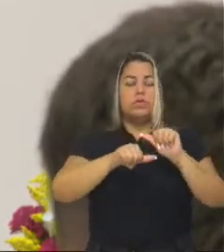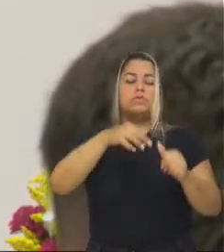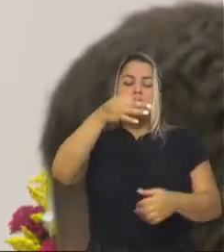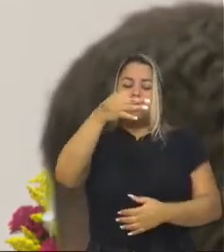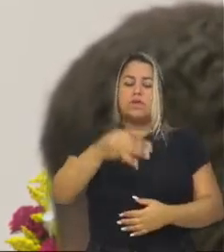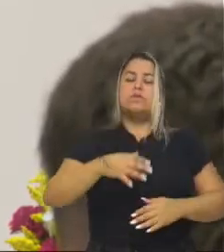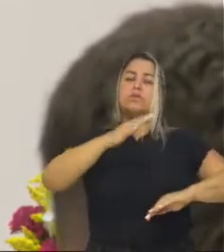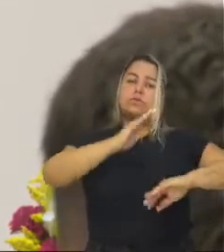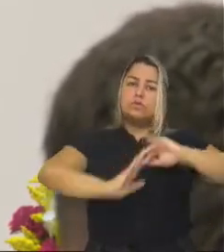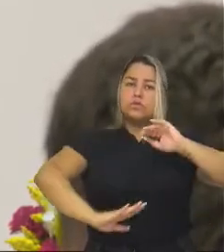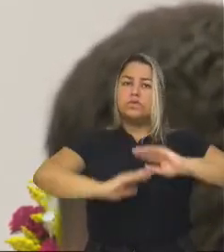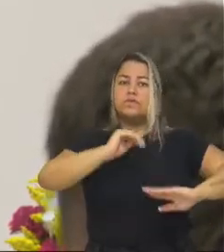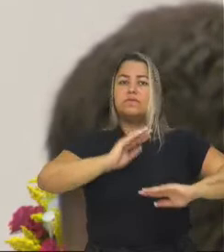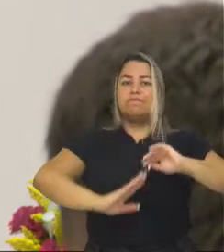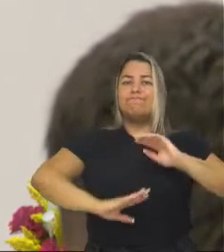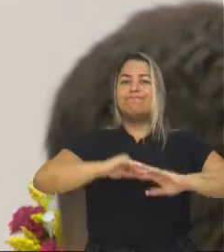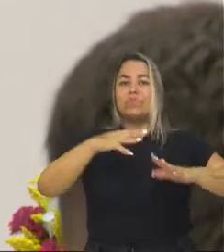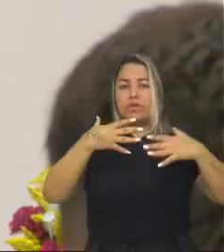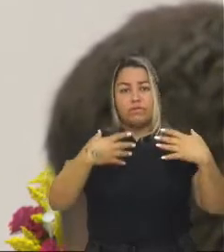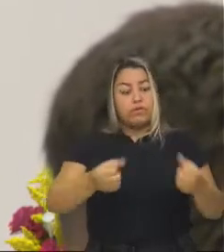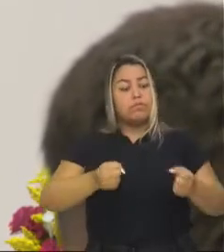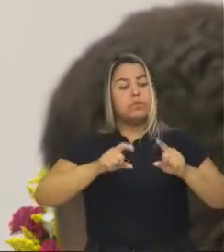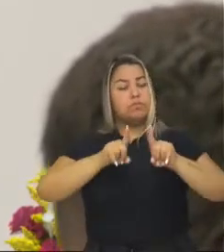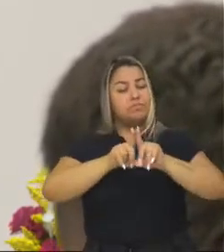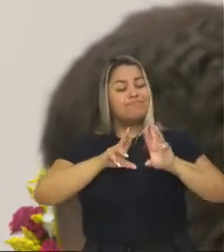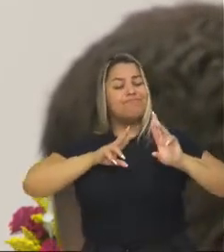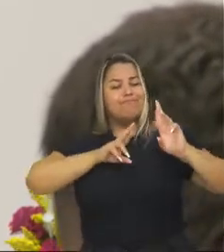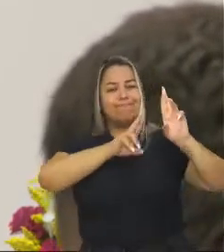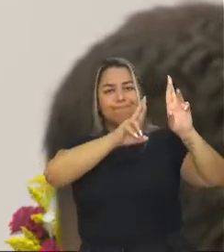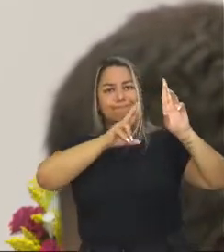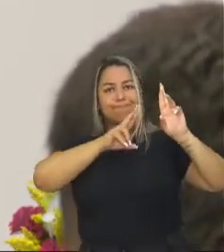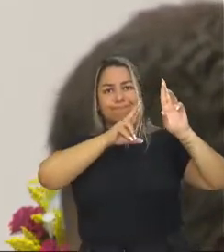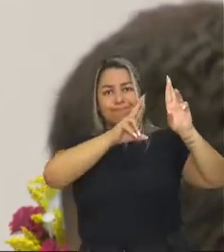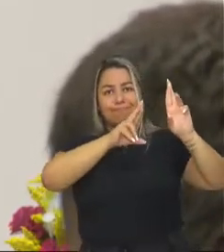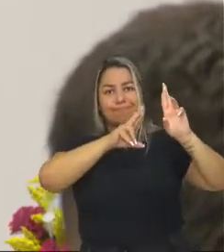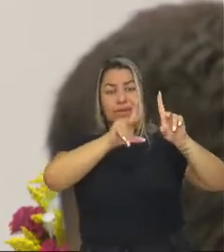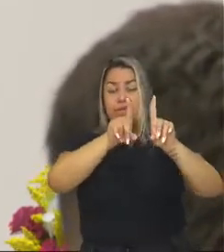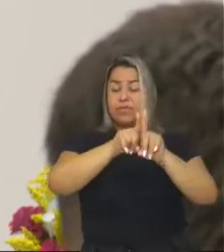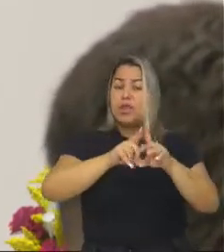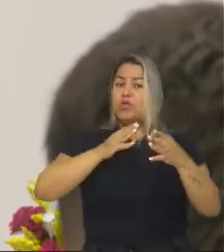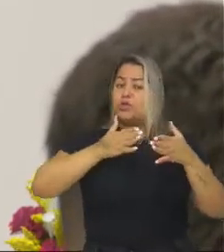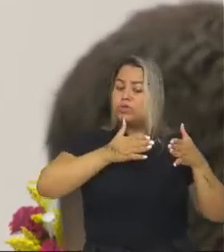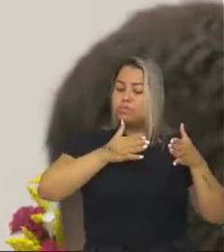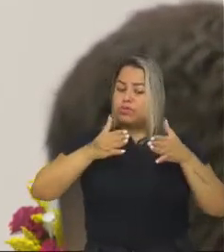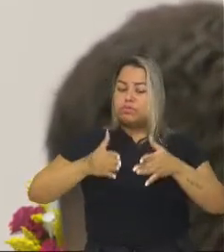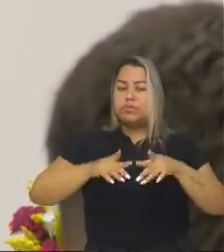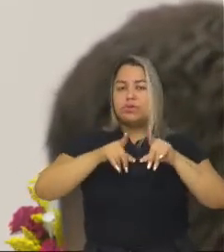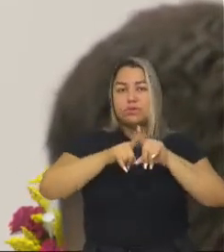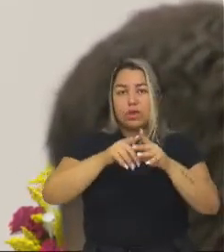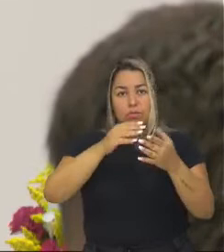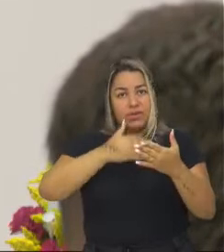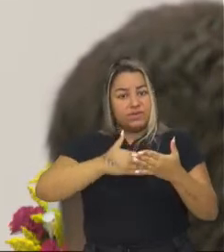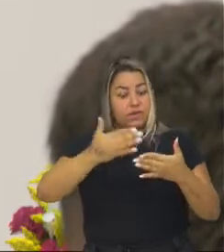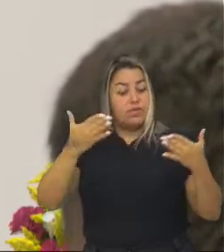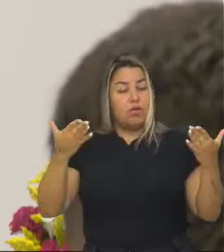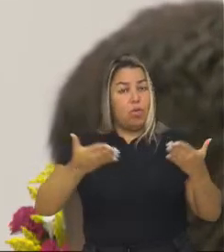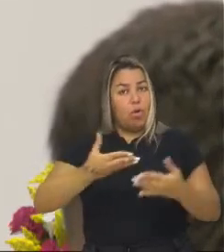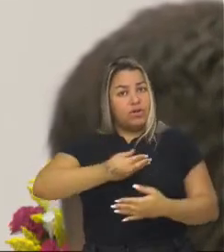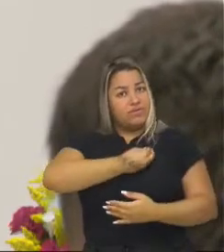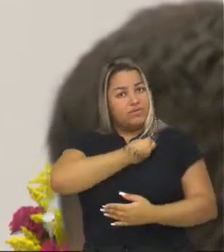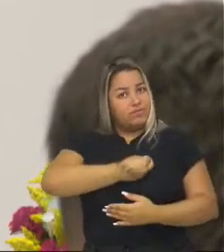coerente de ações, que a gente vai esperar e desejar que esse próximo processo que a gente está começando agora